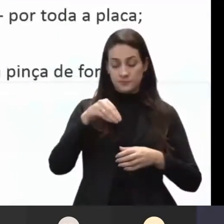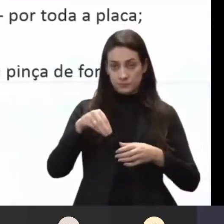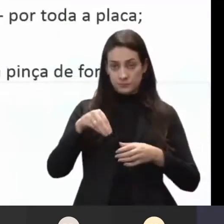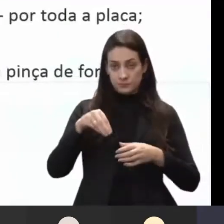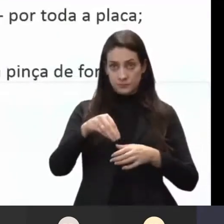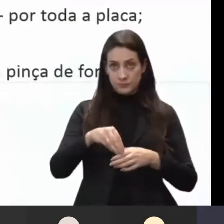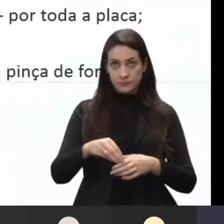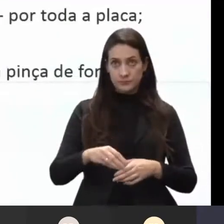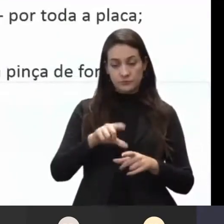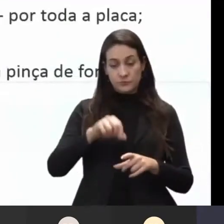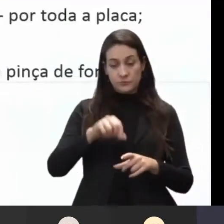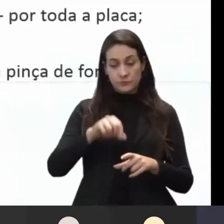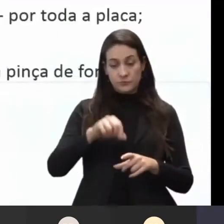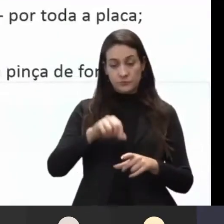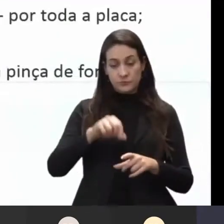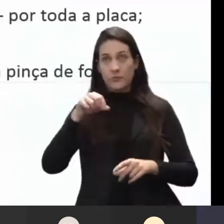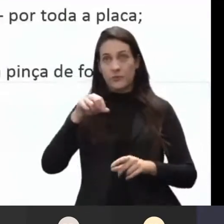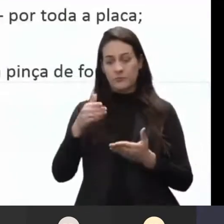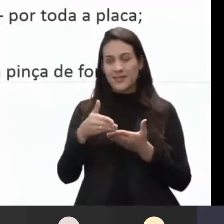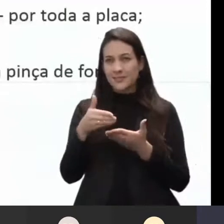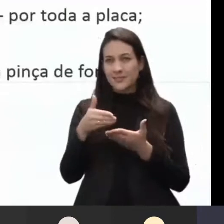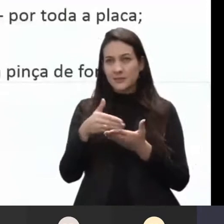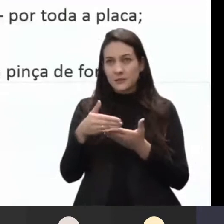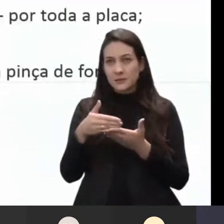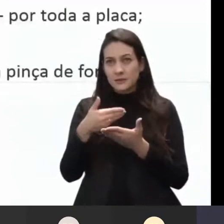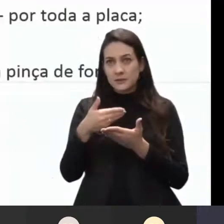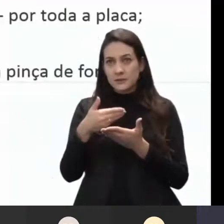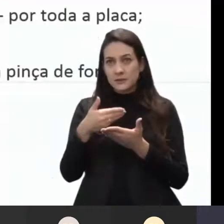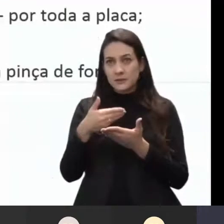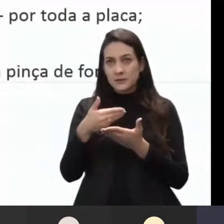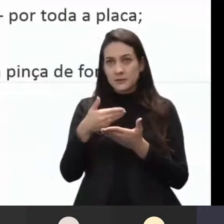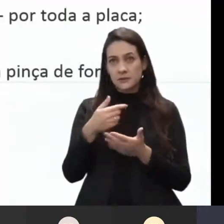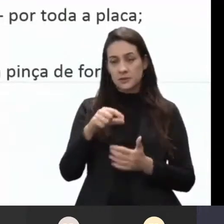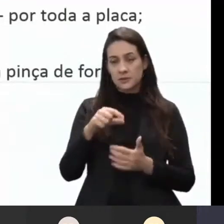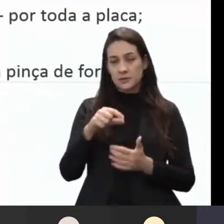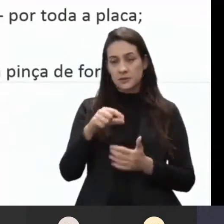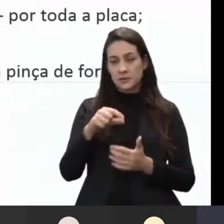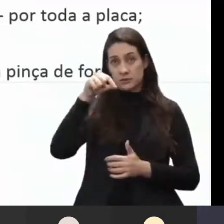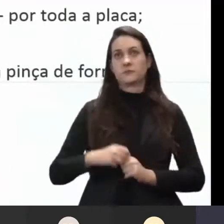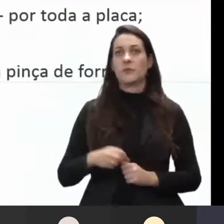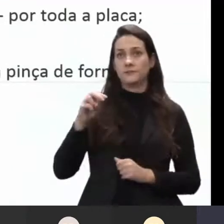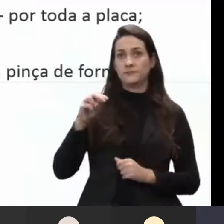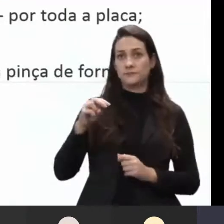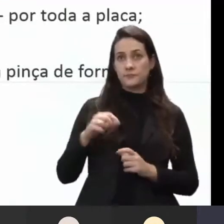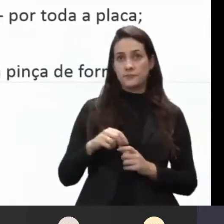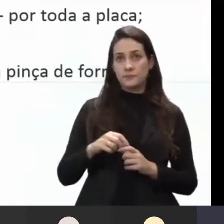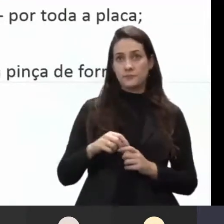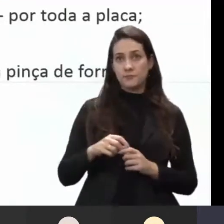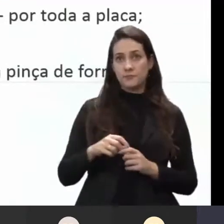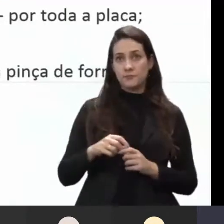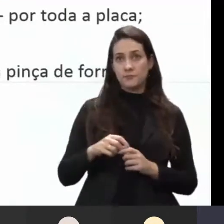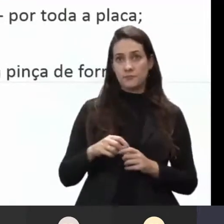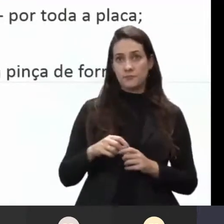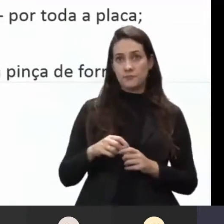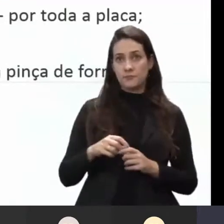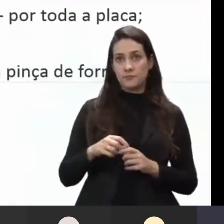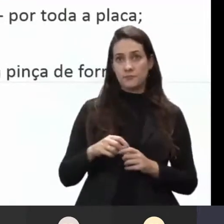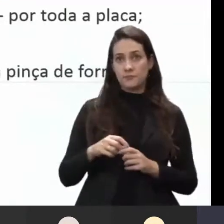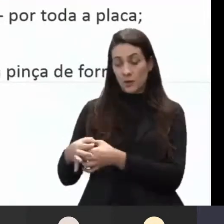aqui um inóculo, você vai fazer uma raspagem, vai tocar em uma ou duas colônias e vai transferir essas